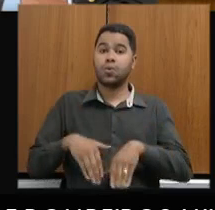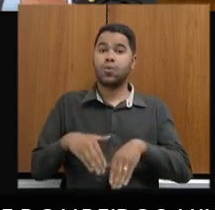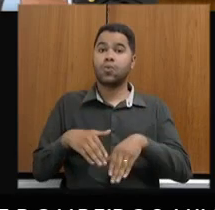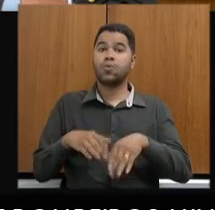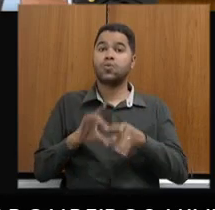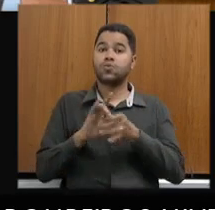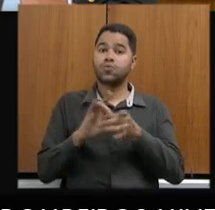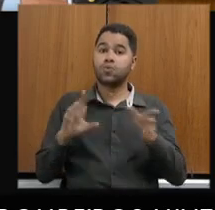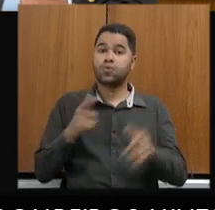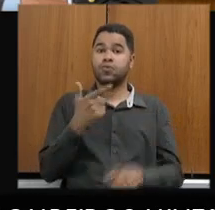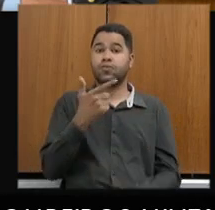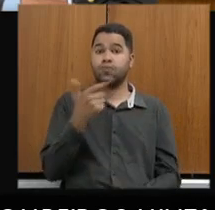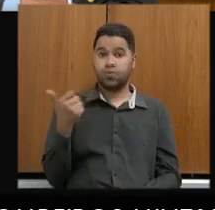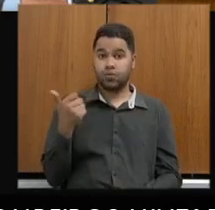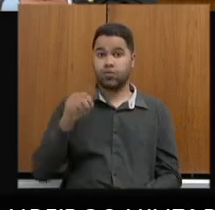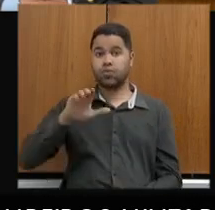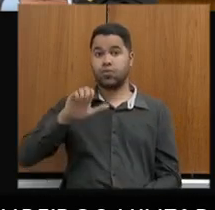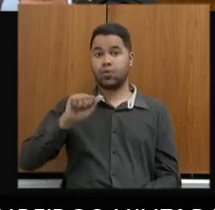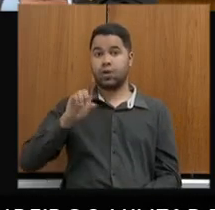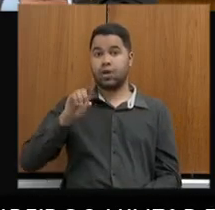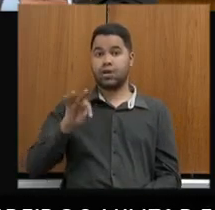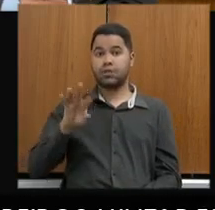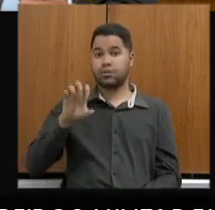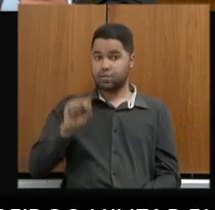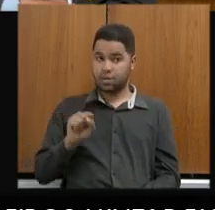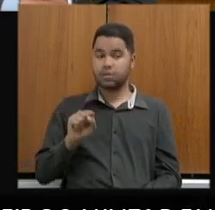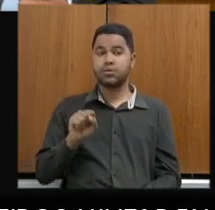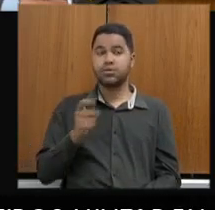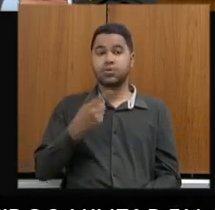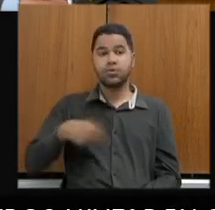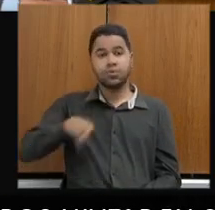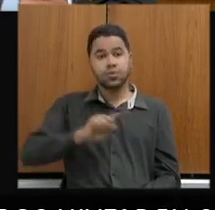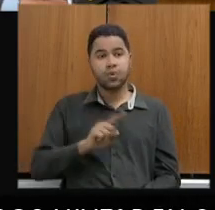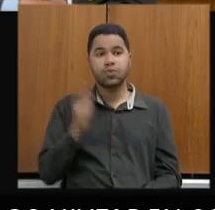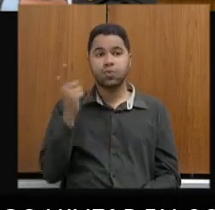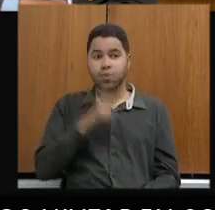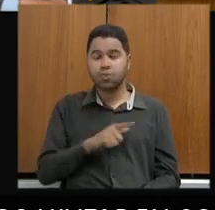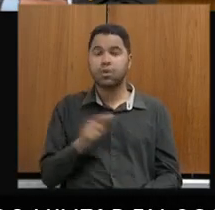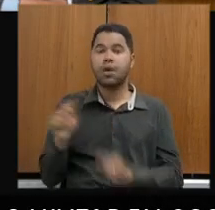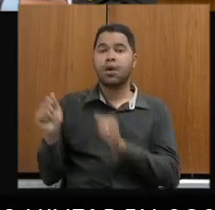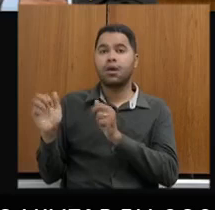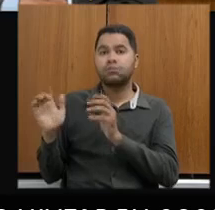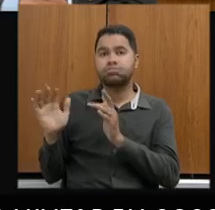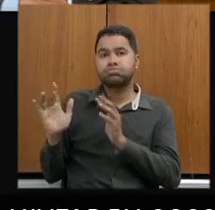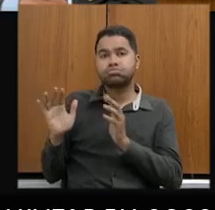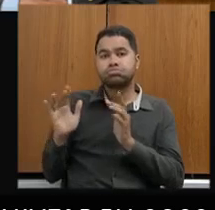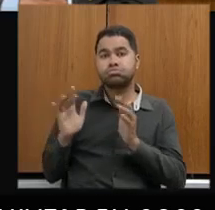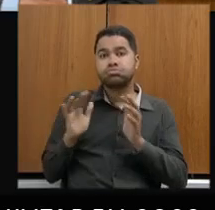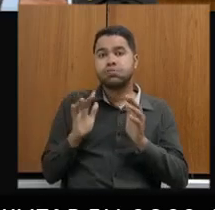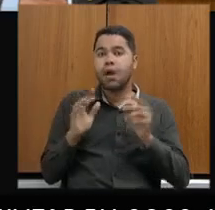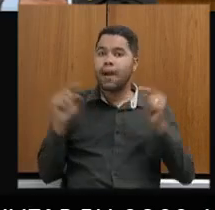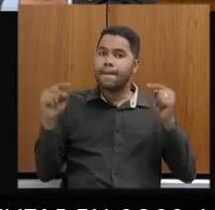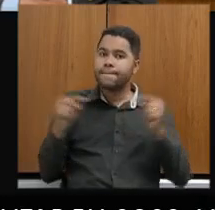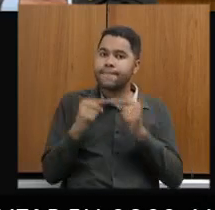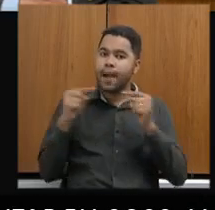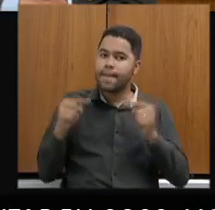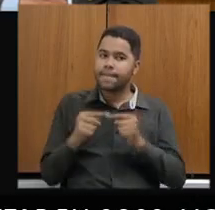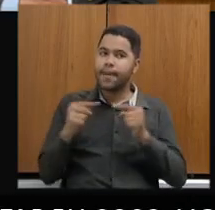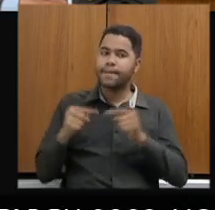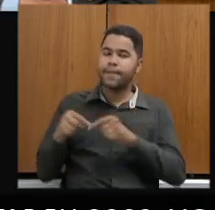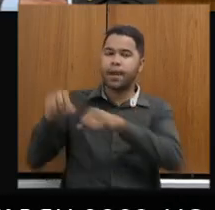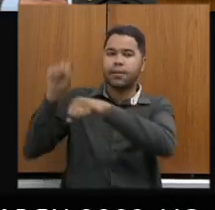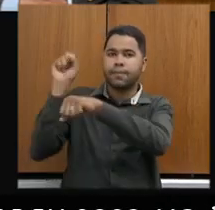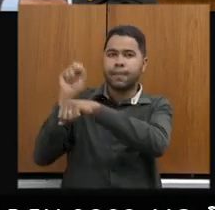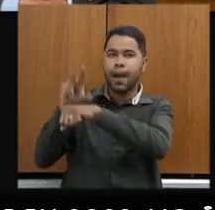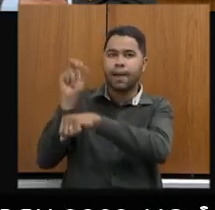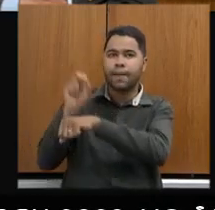autorizado para 21 Cadetes fazendo aí com que possamos ter uma sequência correta de entradas